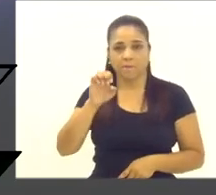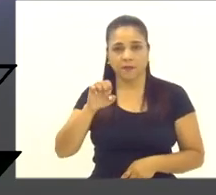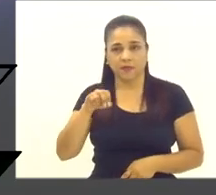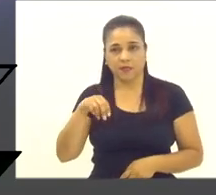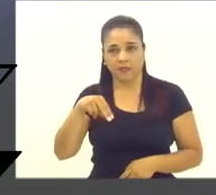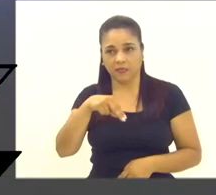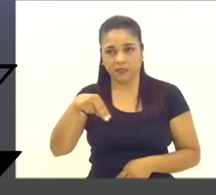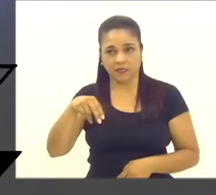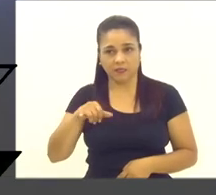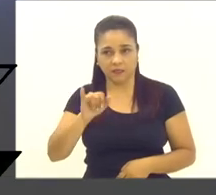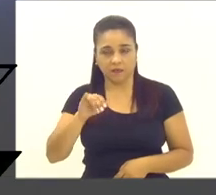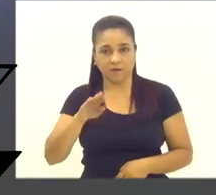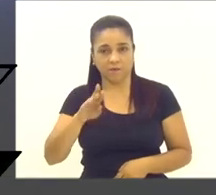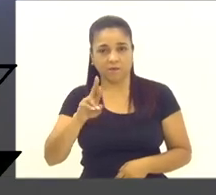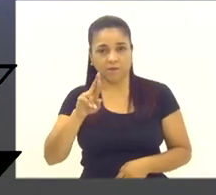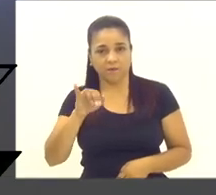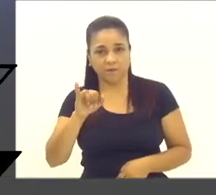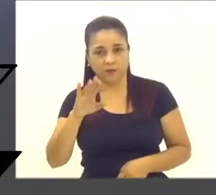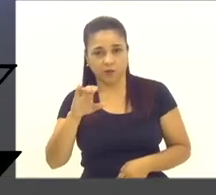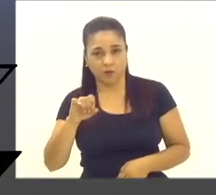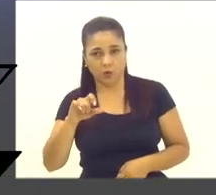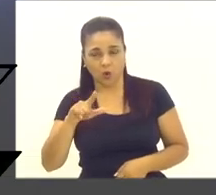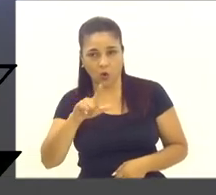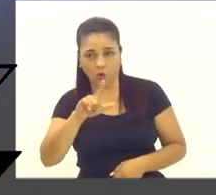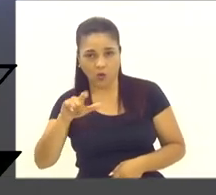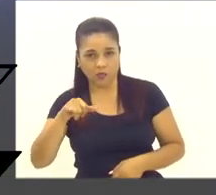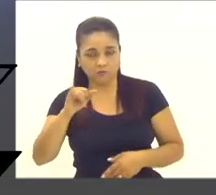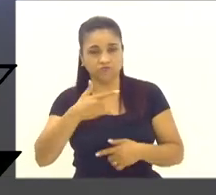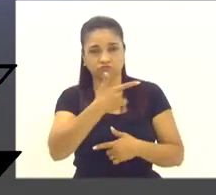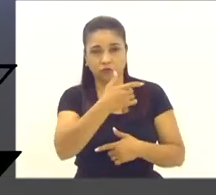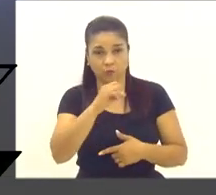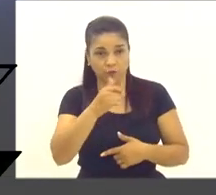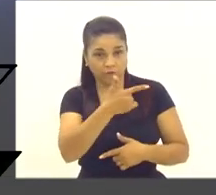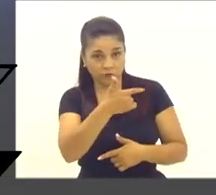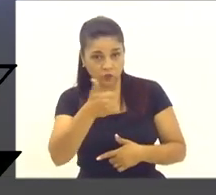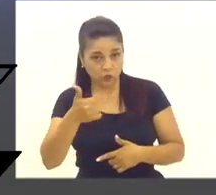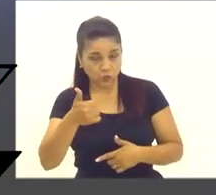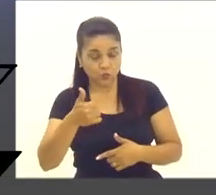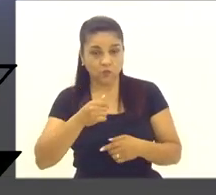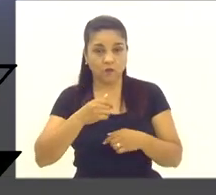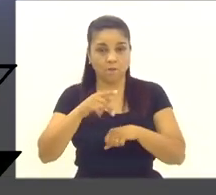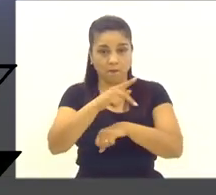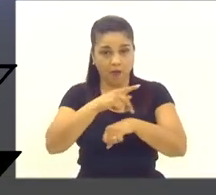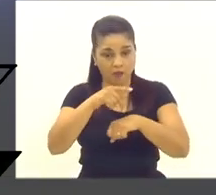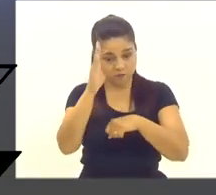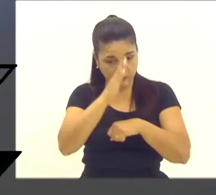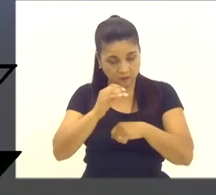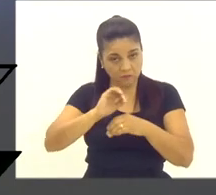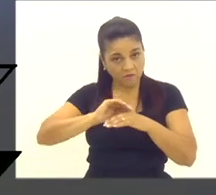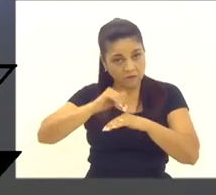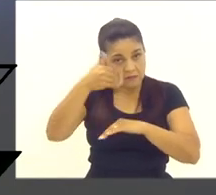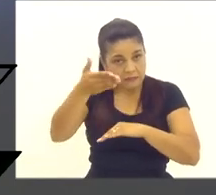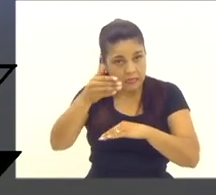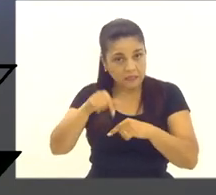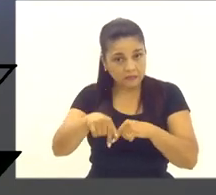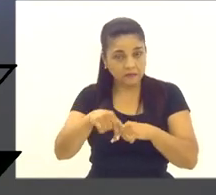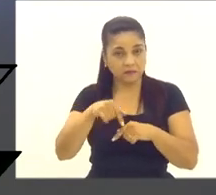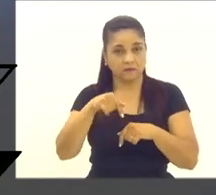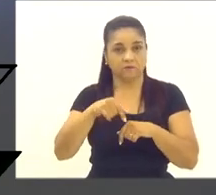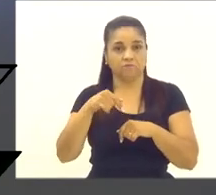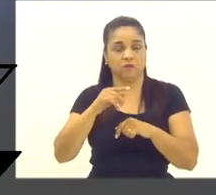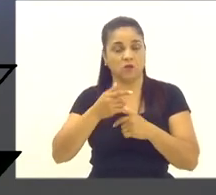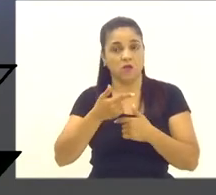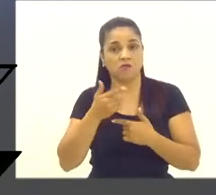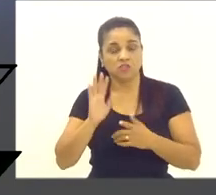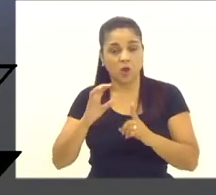teve que sair do país no ano de 2021 ela ela e o partido declararam que ela já estava recebendo